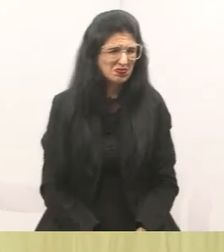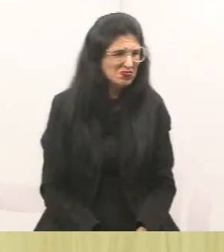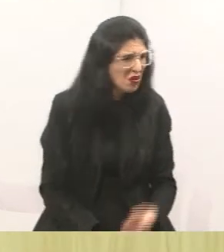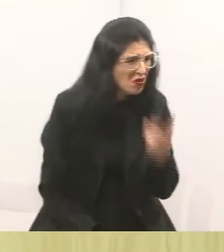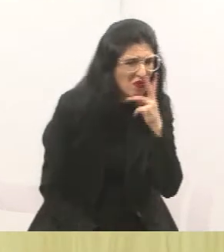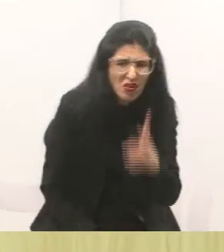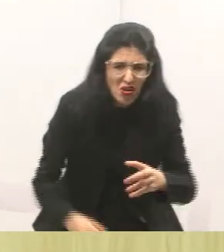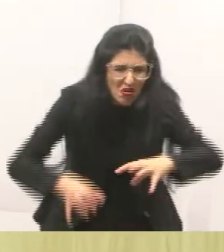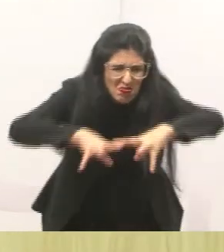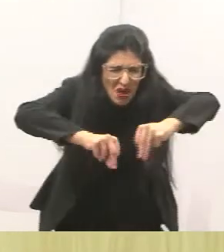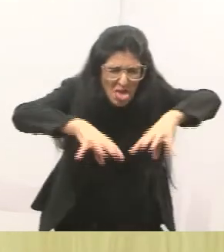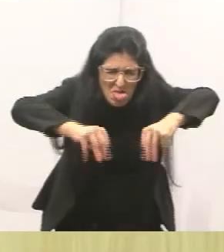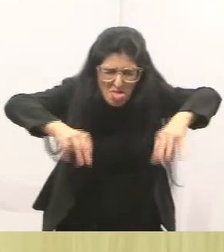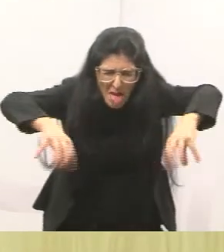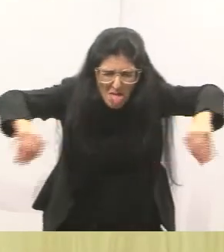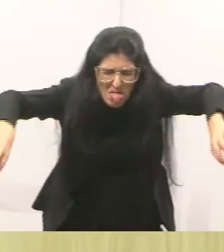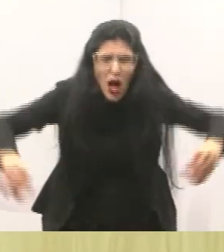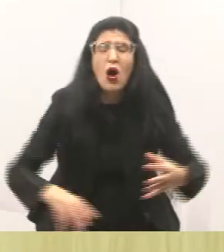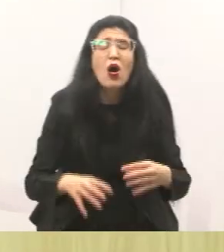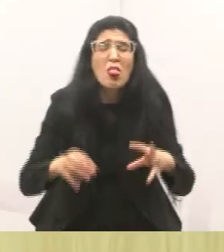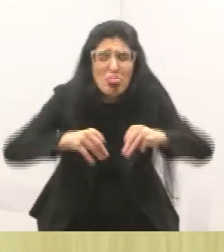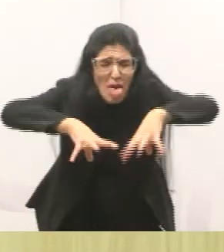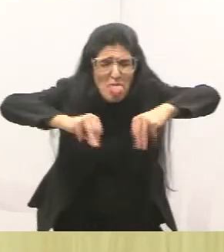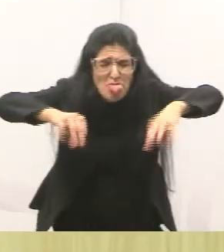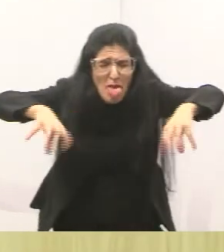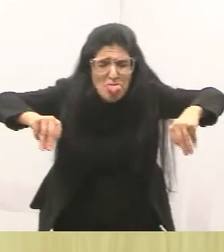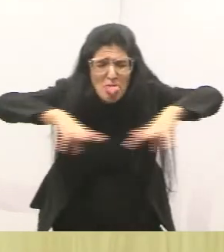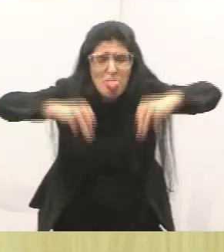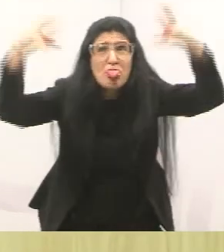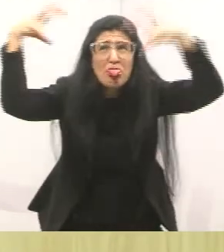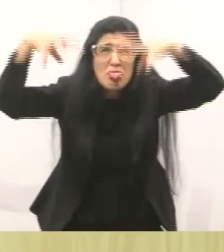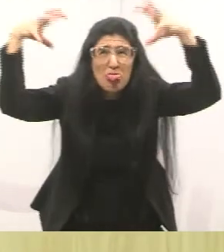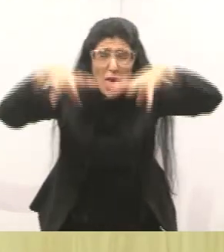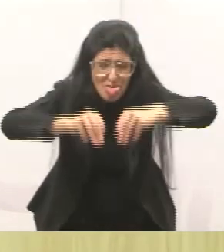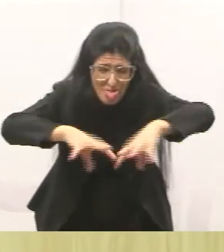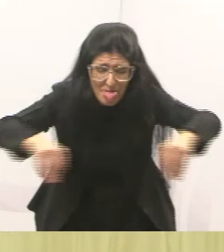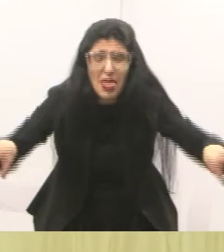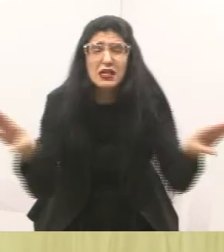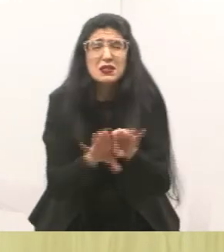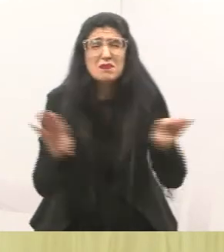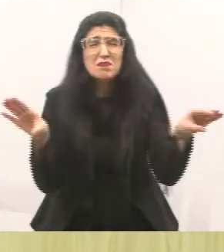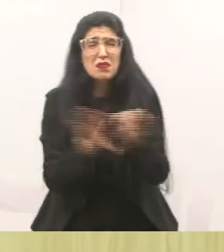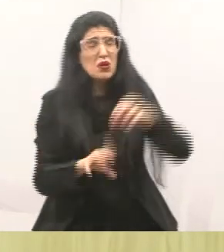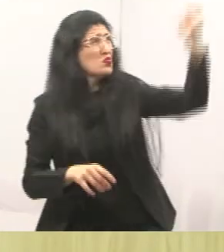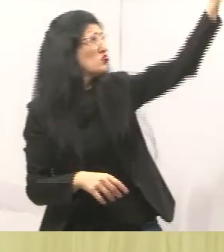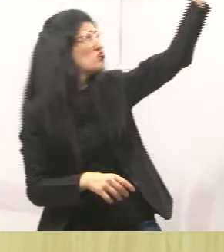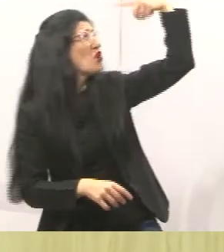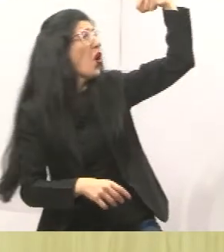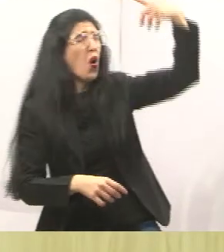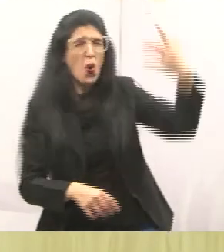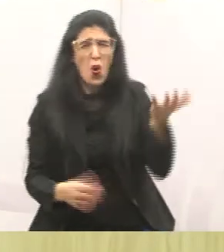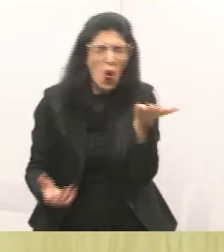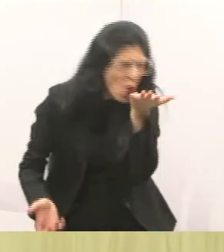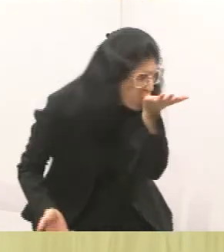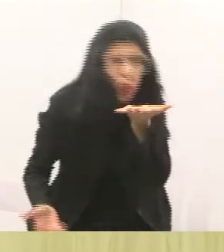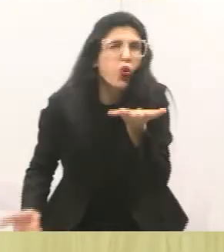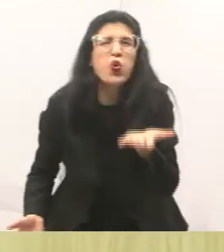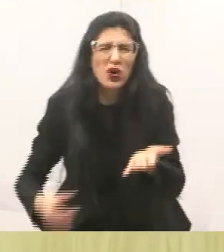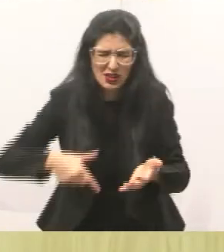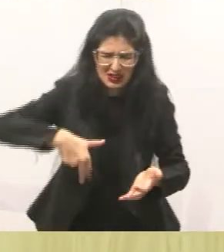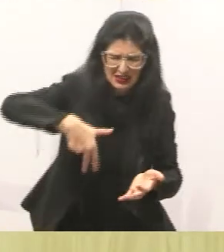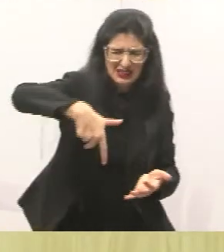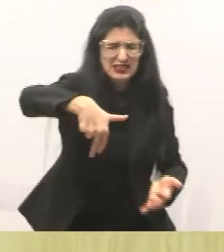dias de chuva e com a poeira gerada nos períodos de sol. Quando chove, ficam ilhados, sem possibilidade de deixar suas